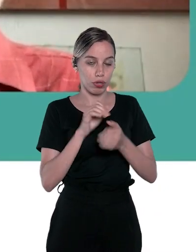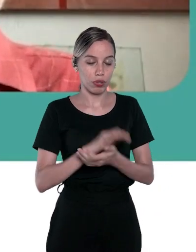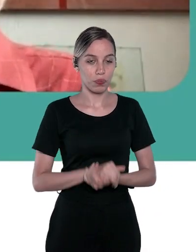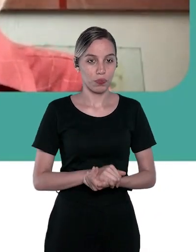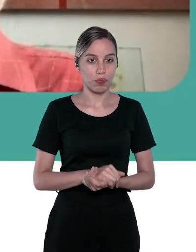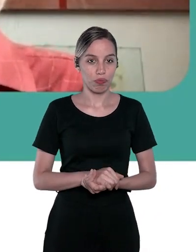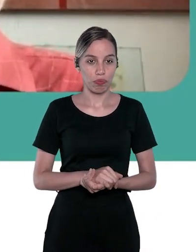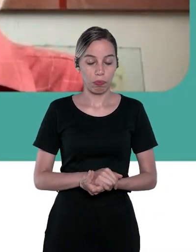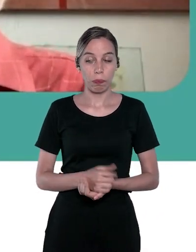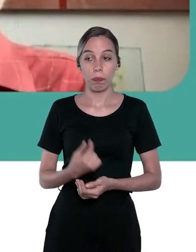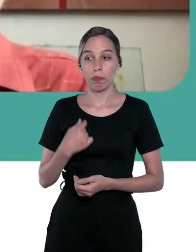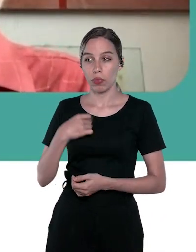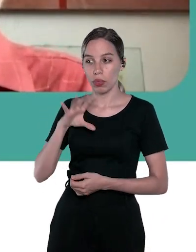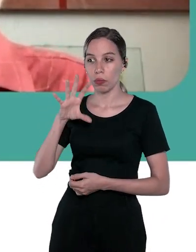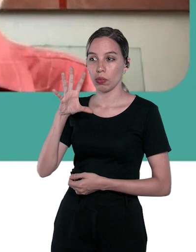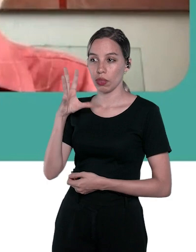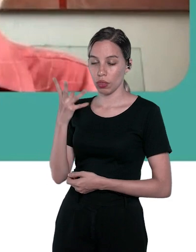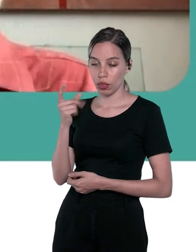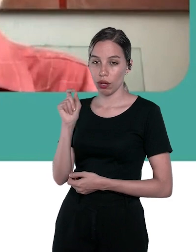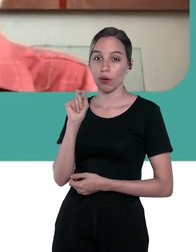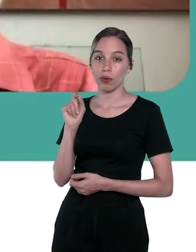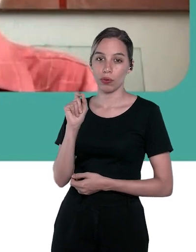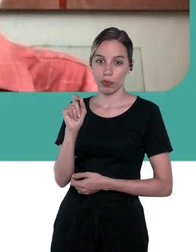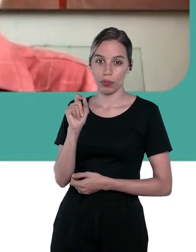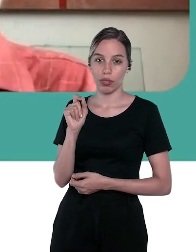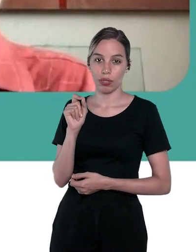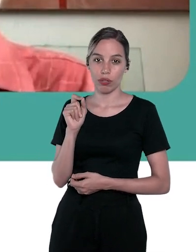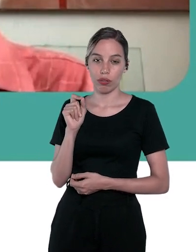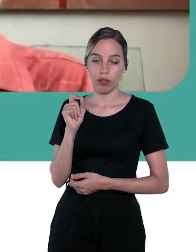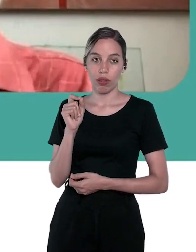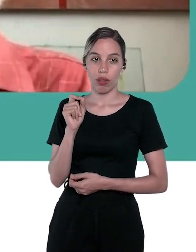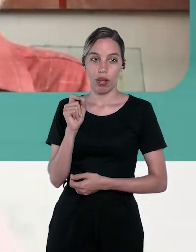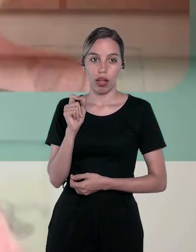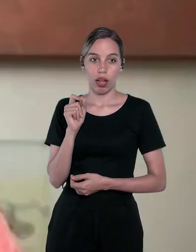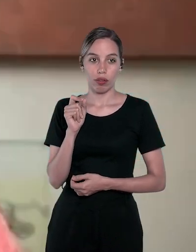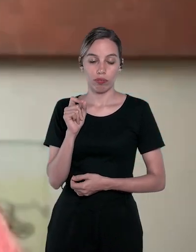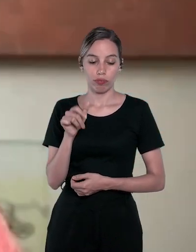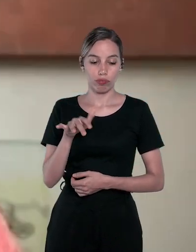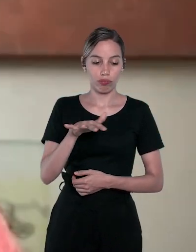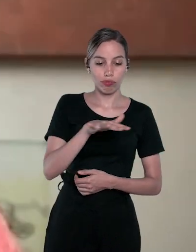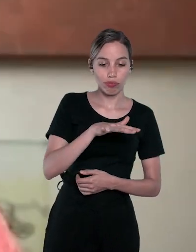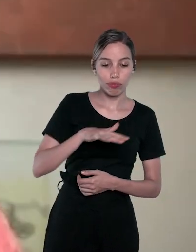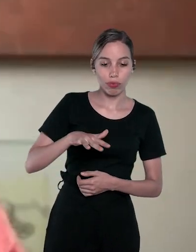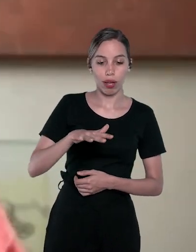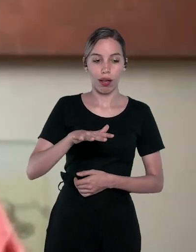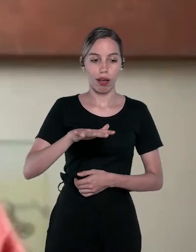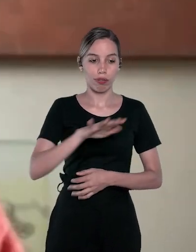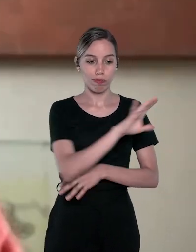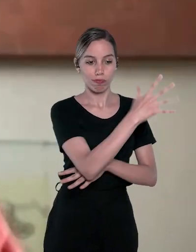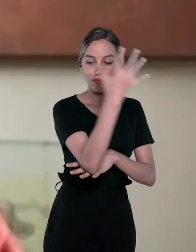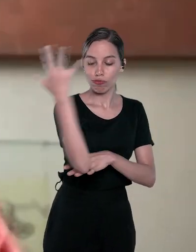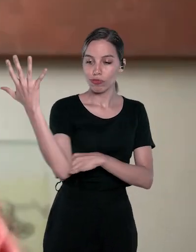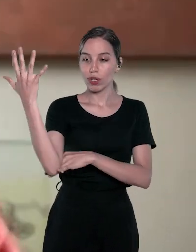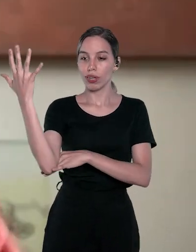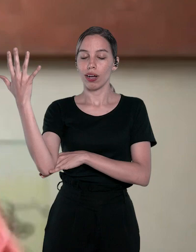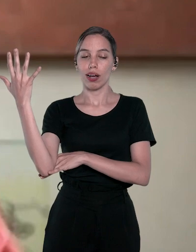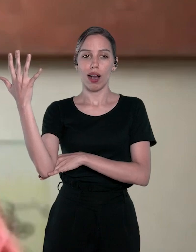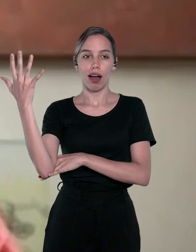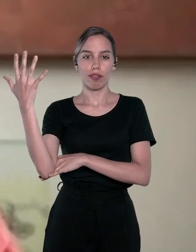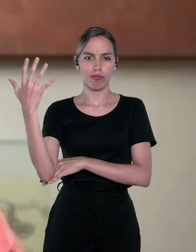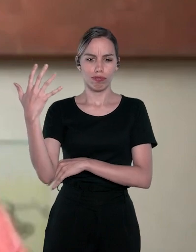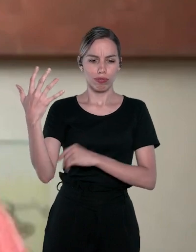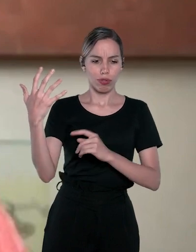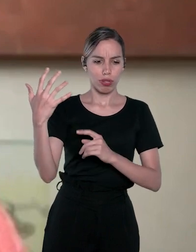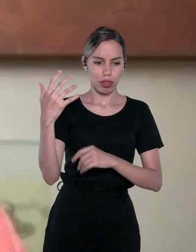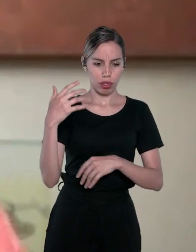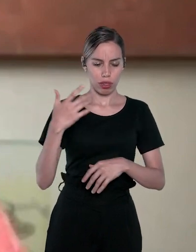Olha, eu acho que a paisagem física e cultural da minha região exerceram uma influência